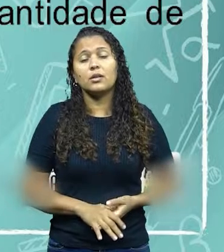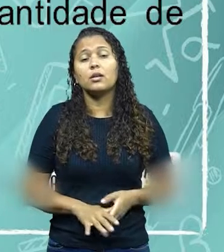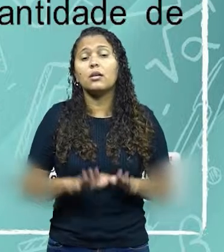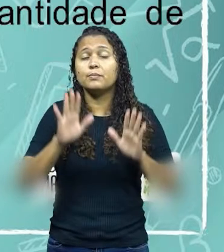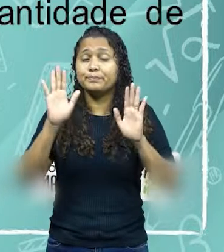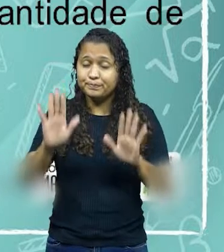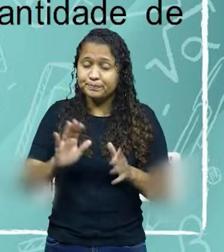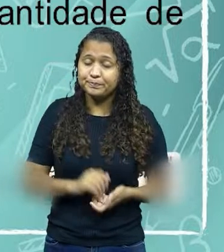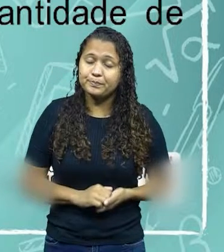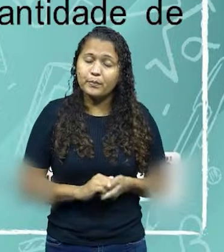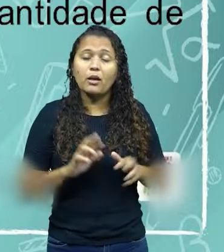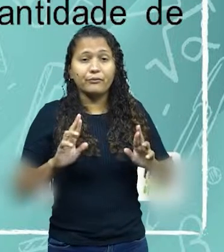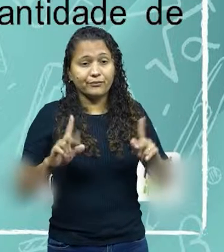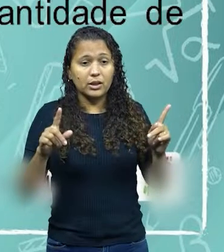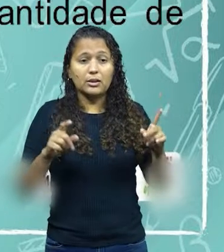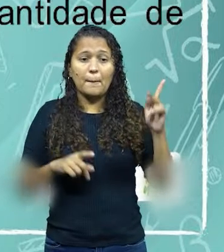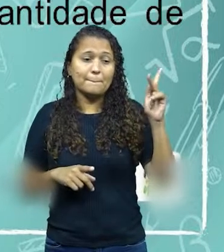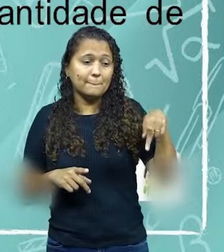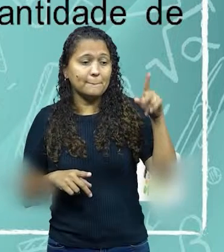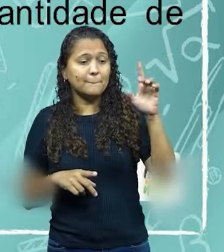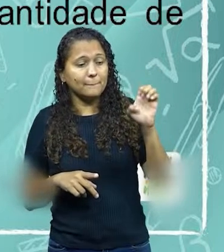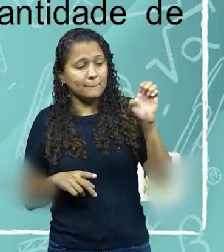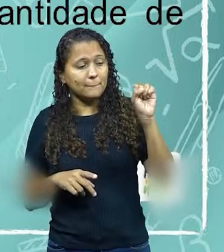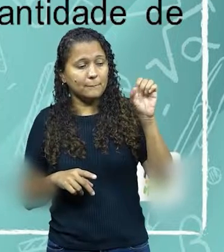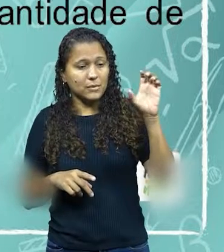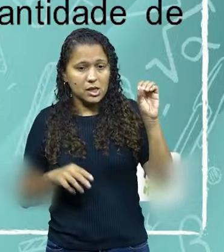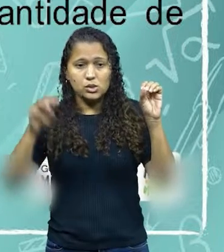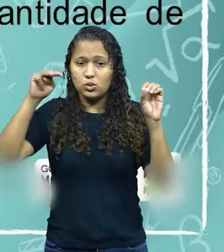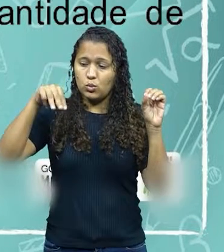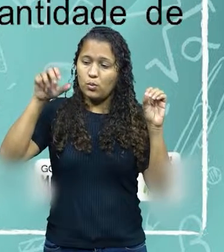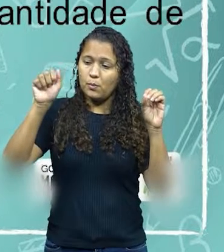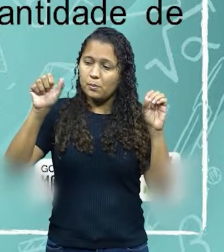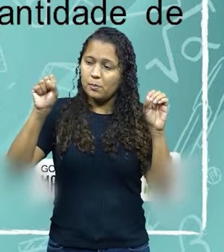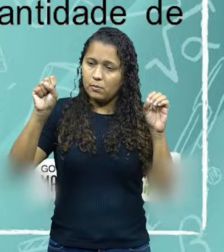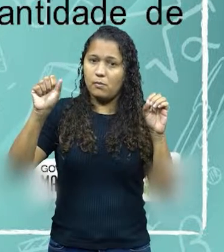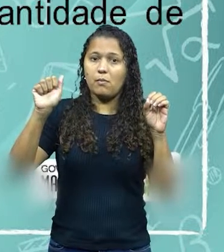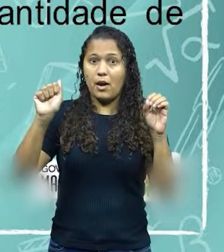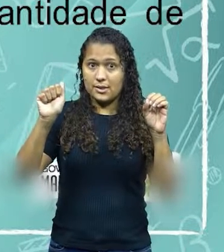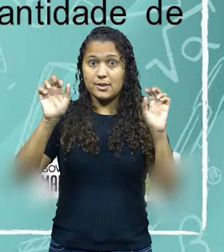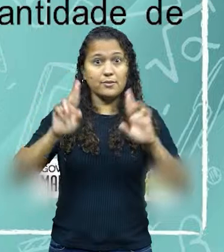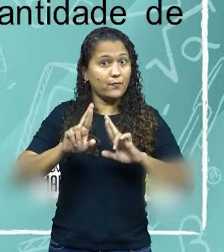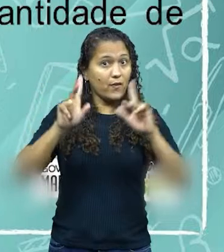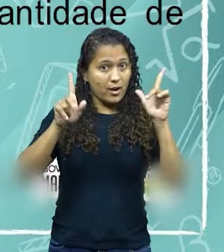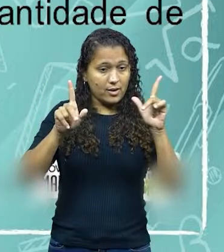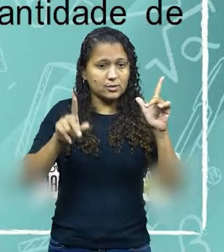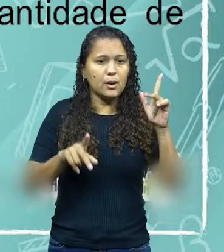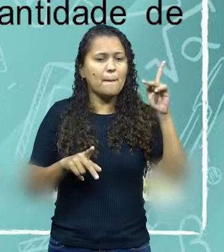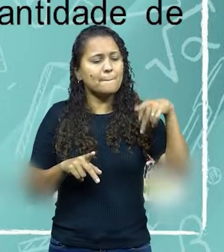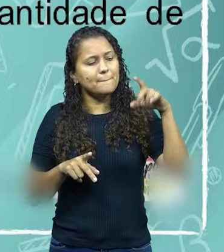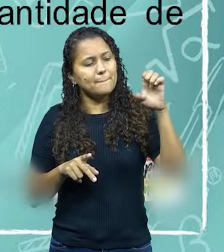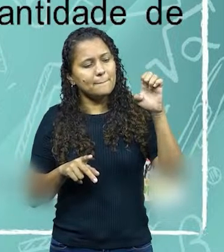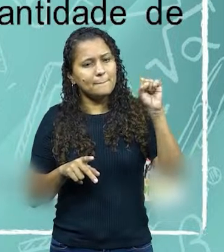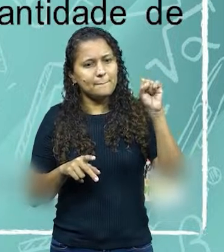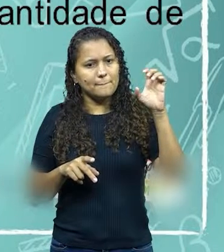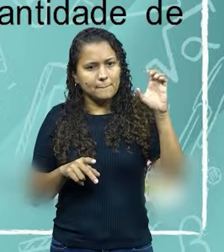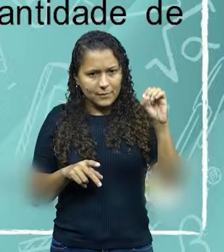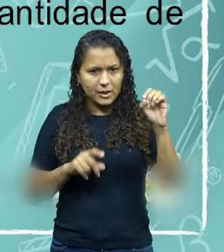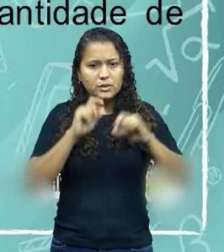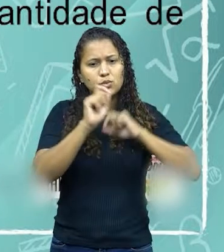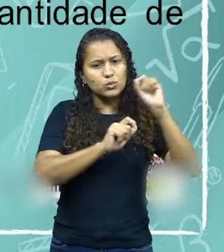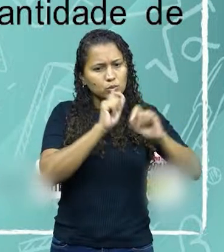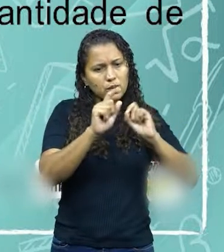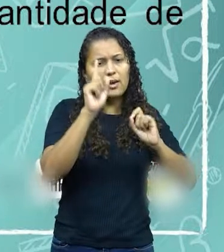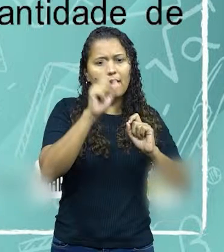pesos e massa, porque muita gente confunde peso com massa, né? Então, peso é a força